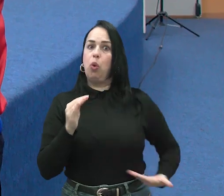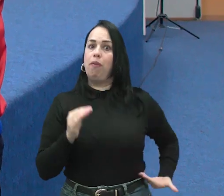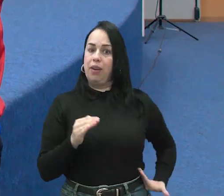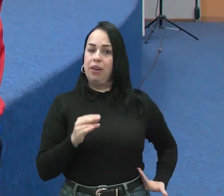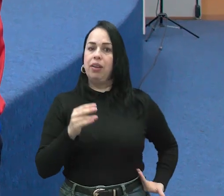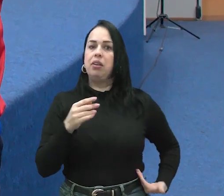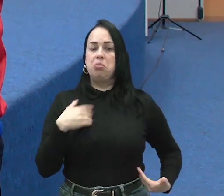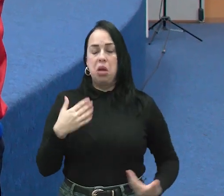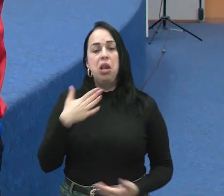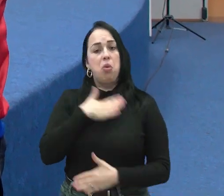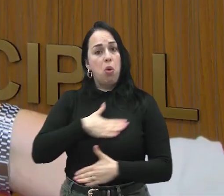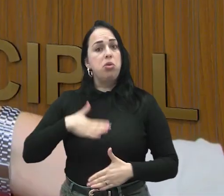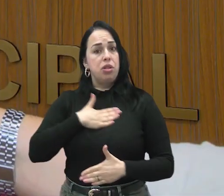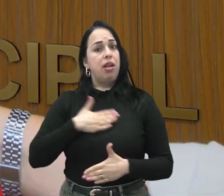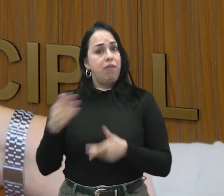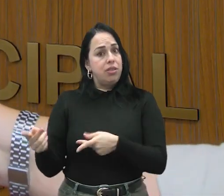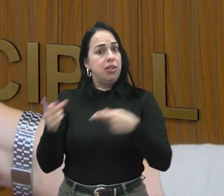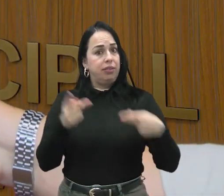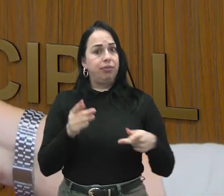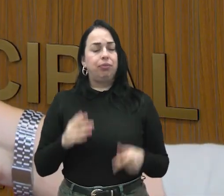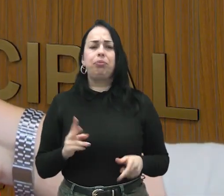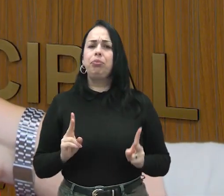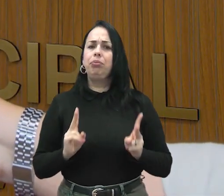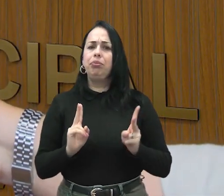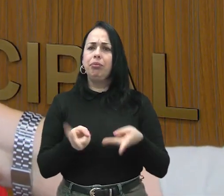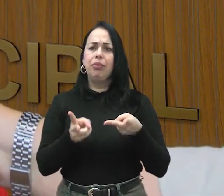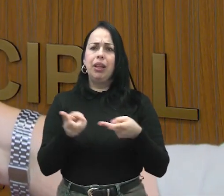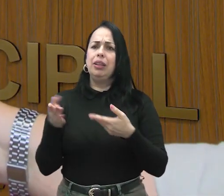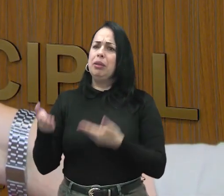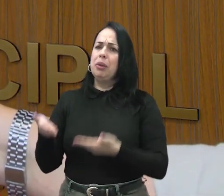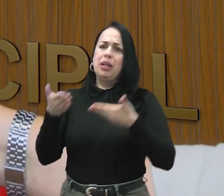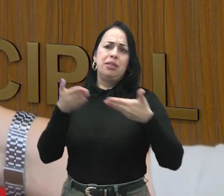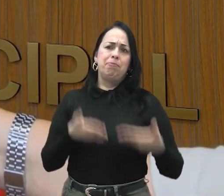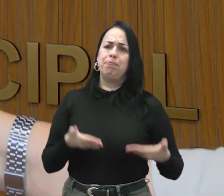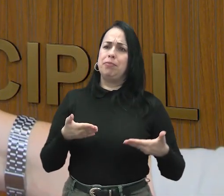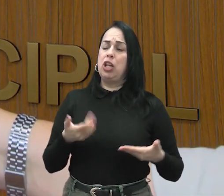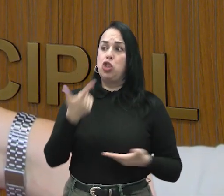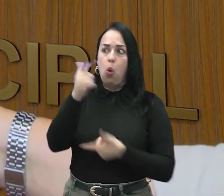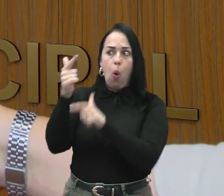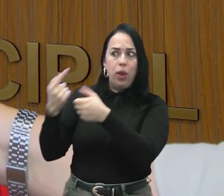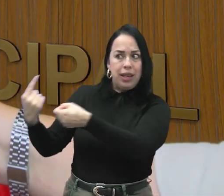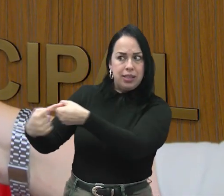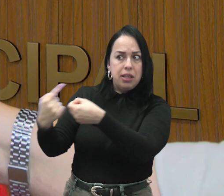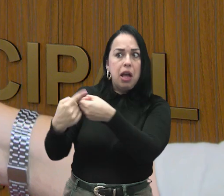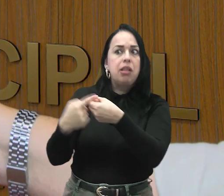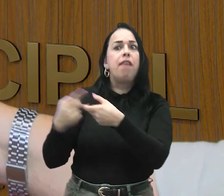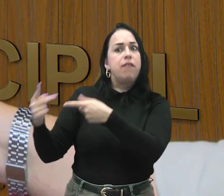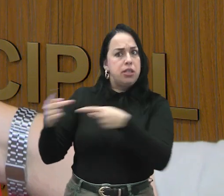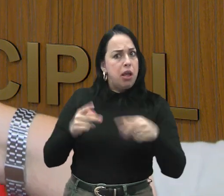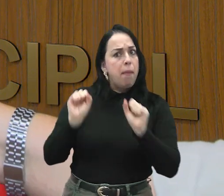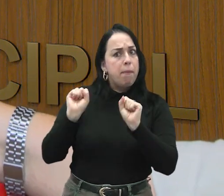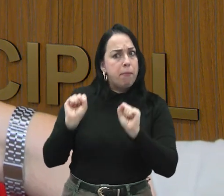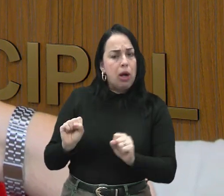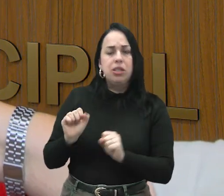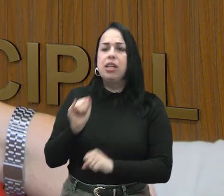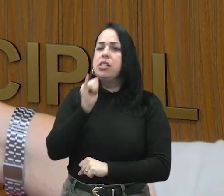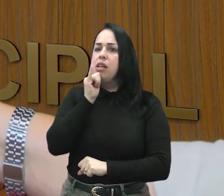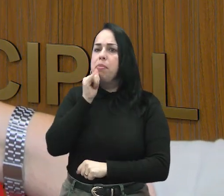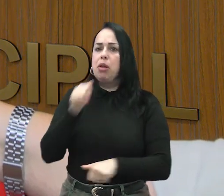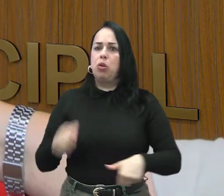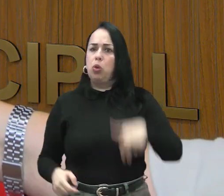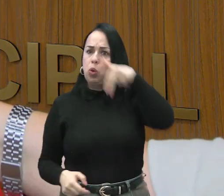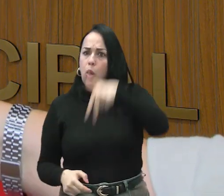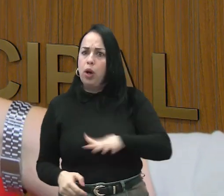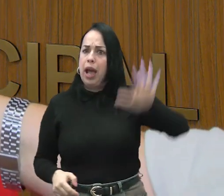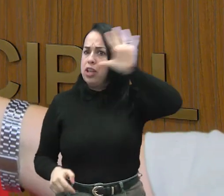forma positiva a visita. É sempre importante a gente receber parlamentares de outras cidades, uma cidade do